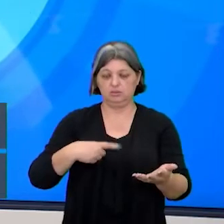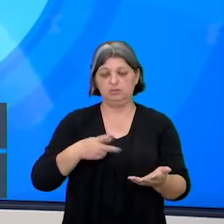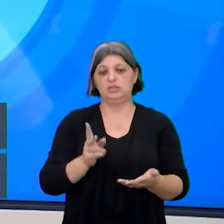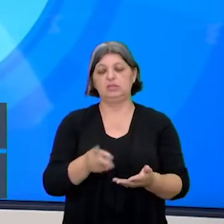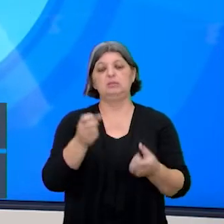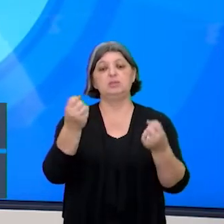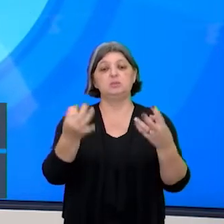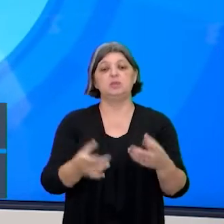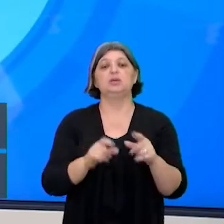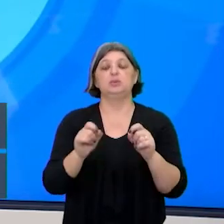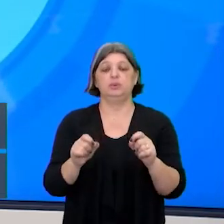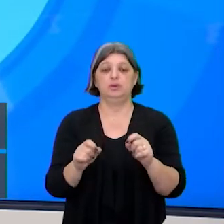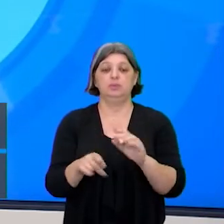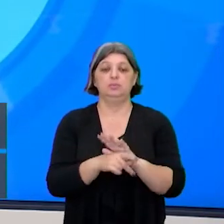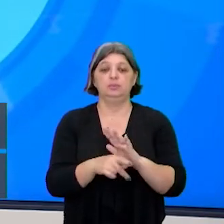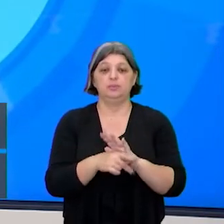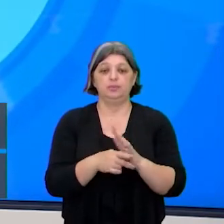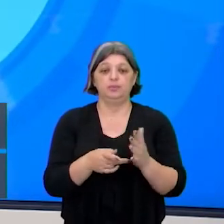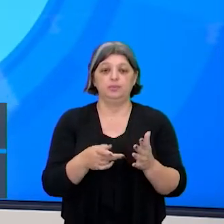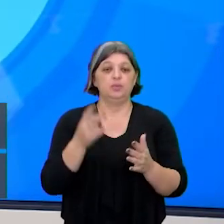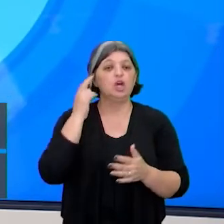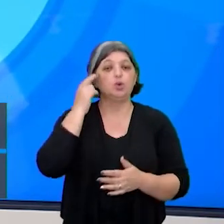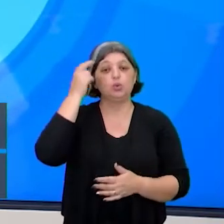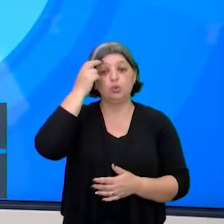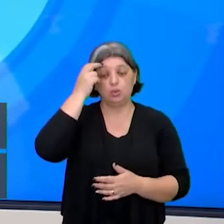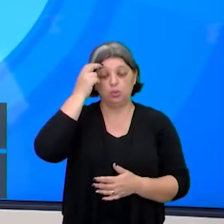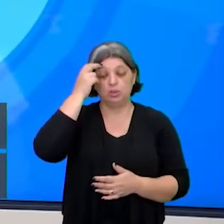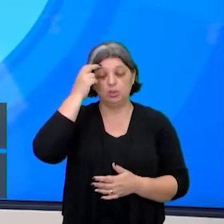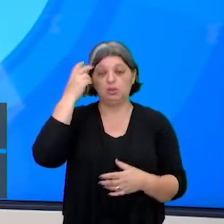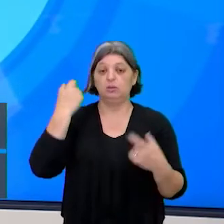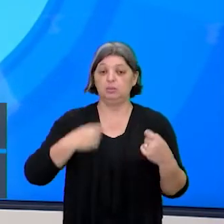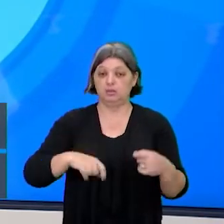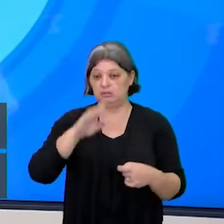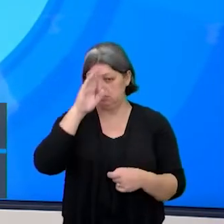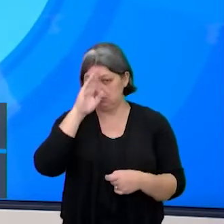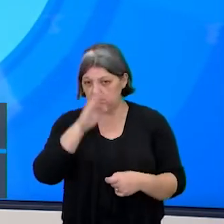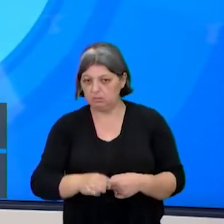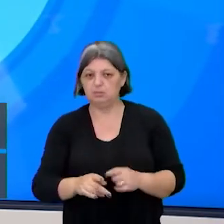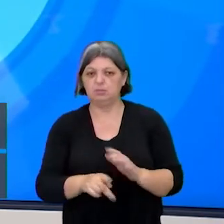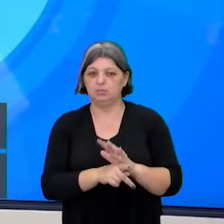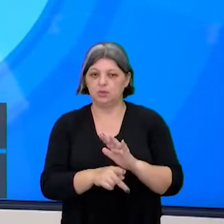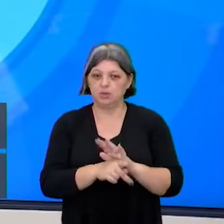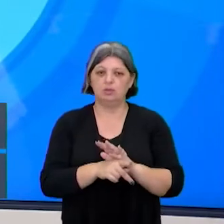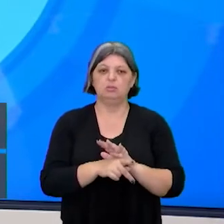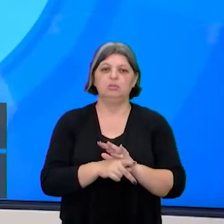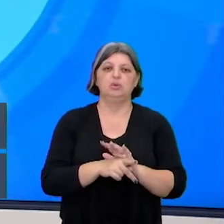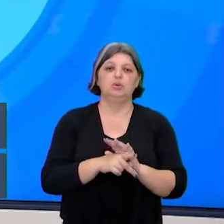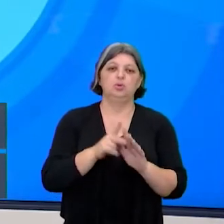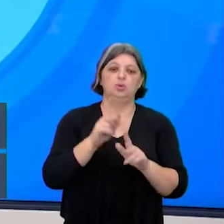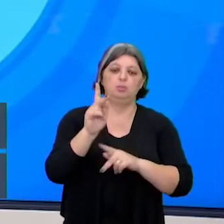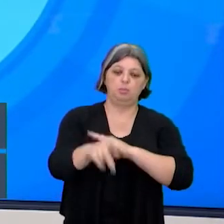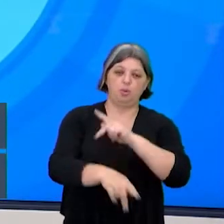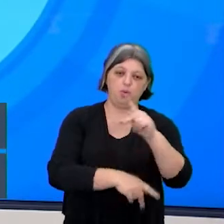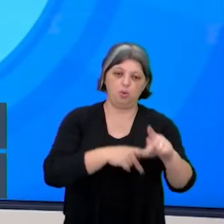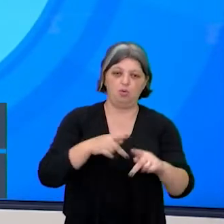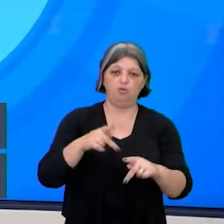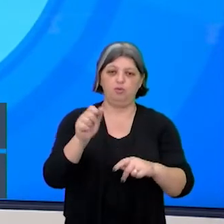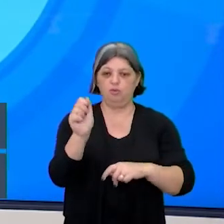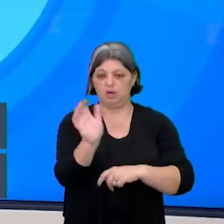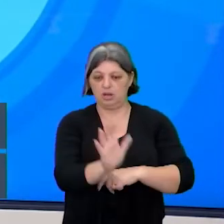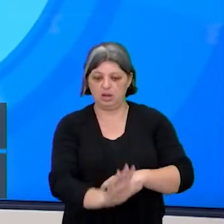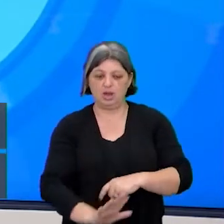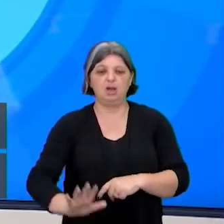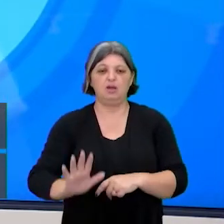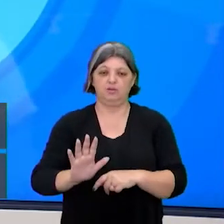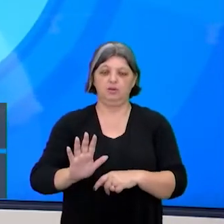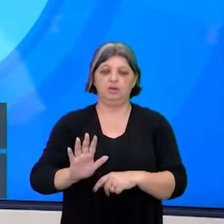enfatizando que quando se trata na questão da cultura, principalmente na questão de matrizes africanas, nós sempre vamos direcionar